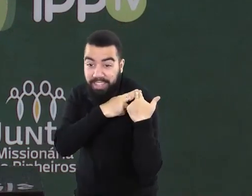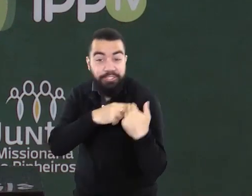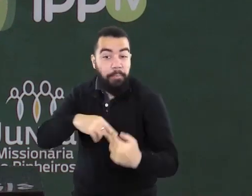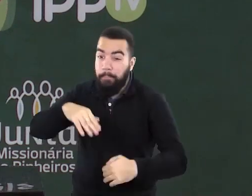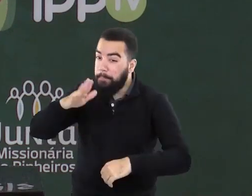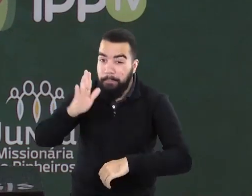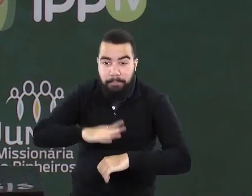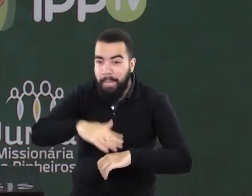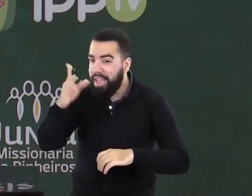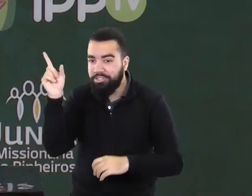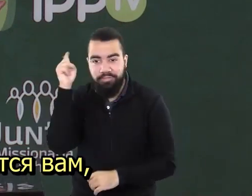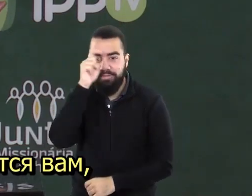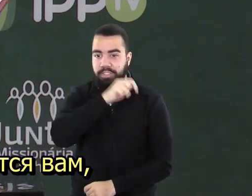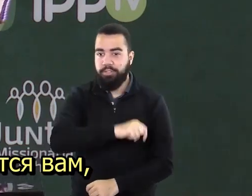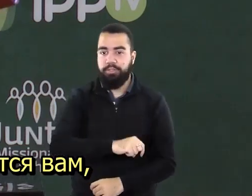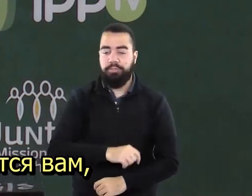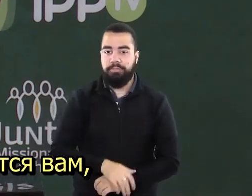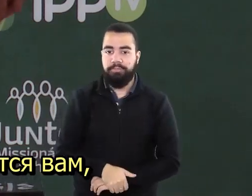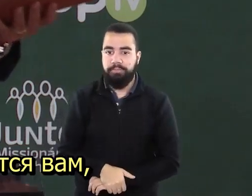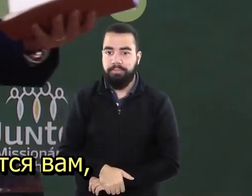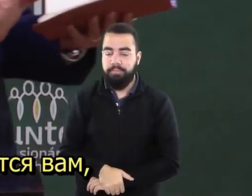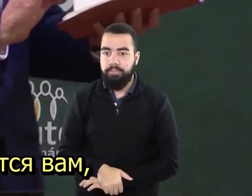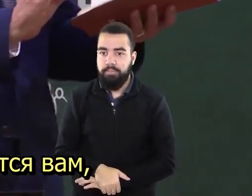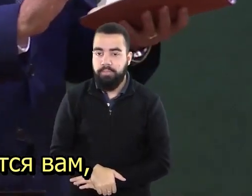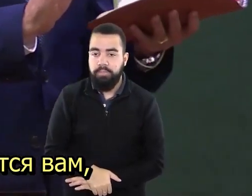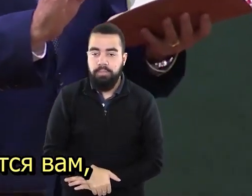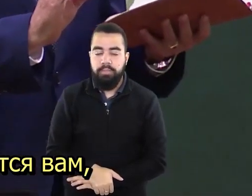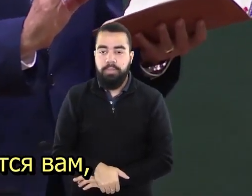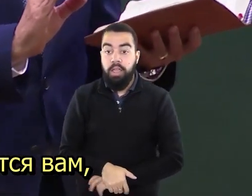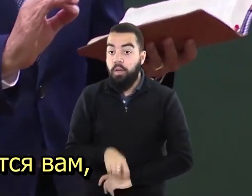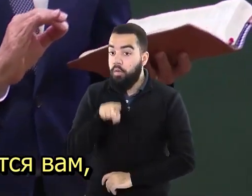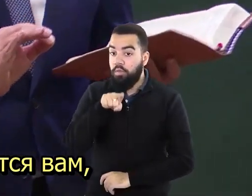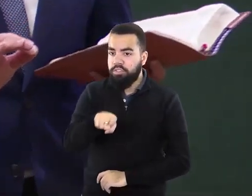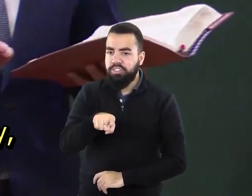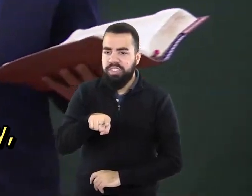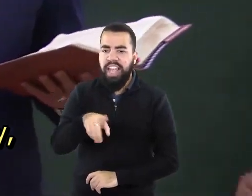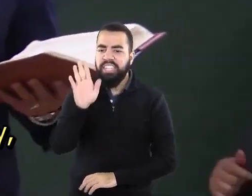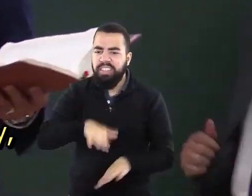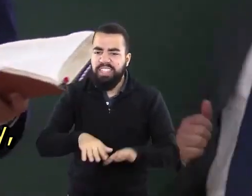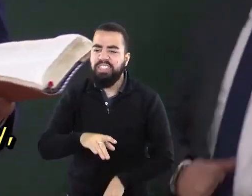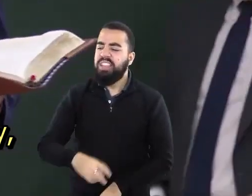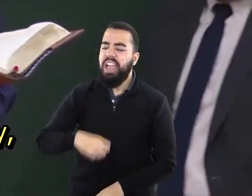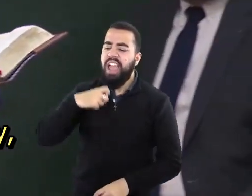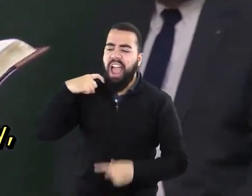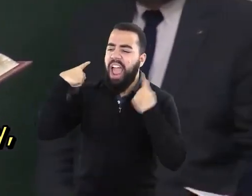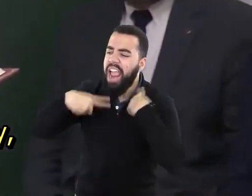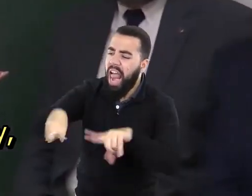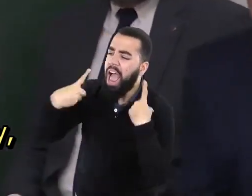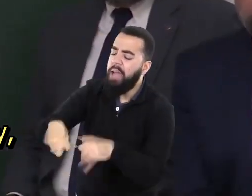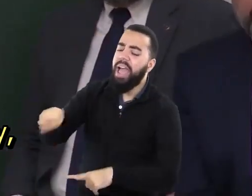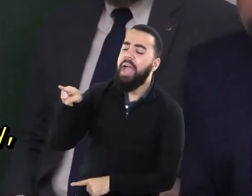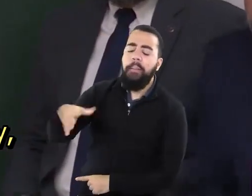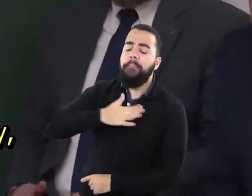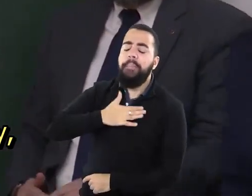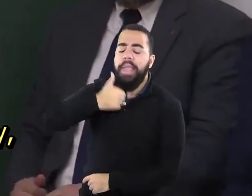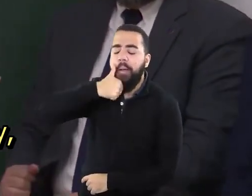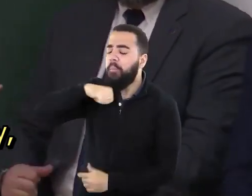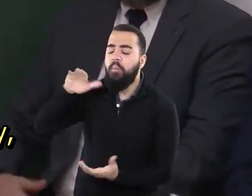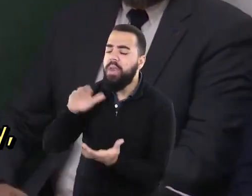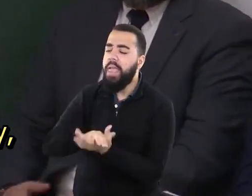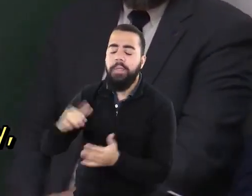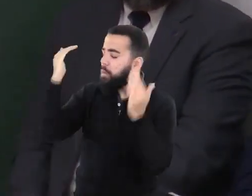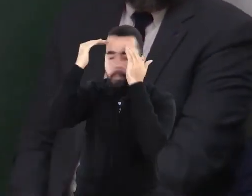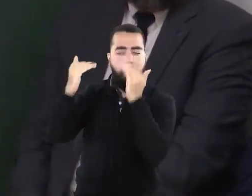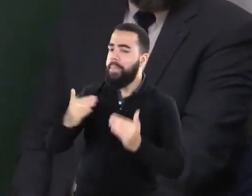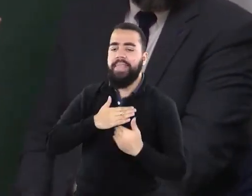igreja. Se você está reclamando que a sua mulher não se submete a você, eu lhe pergunto, e você está amando a sua mulher como Cristo amou a